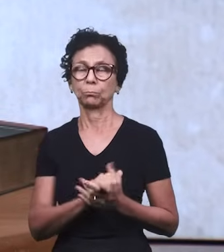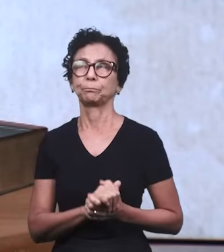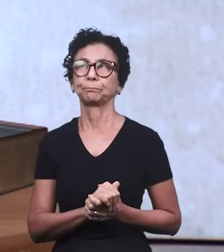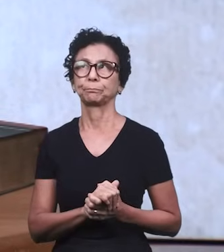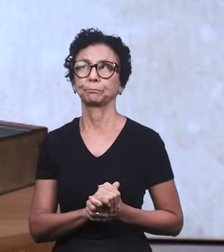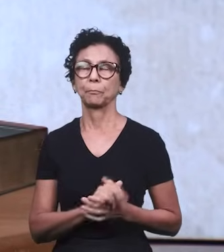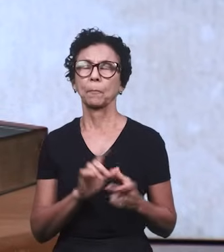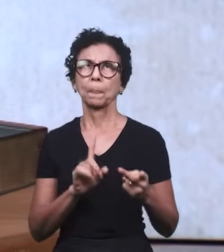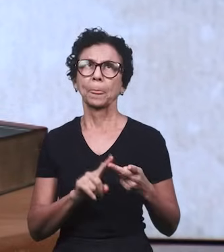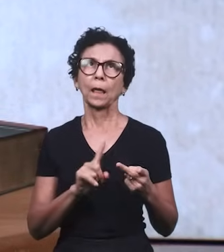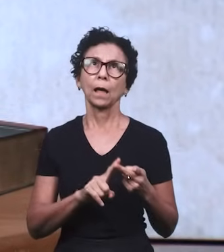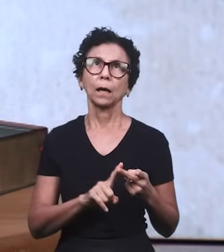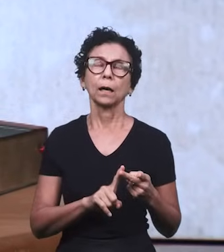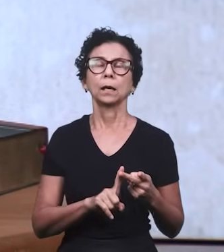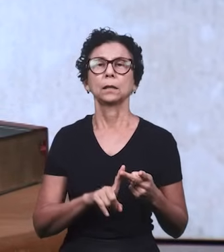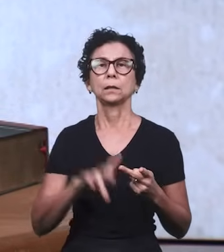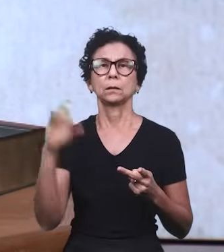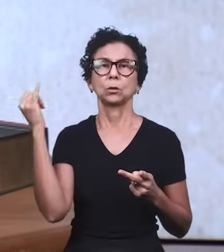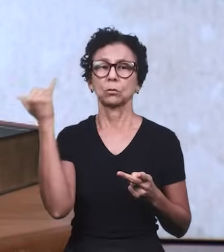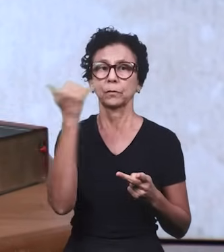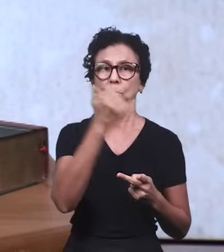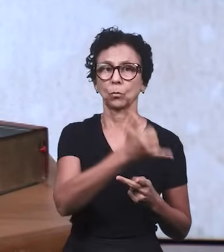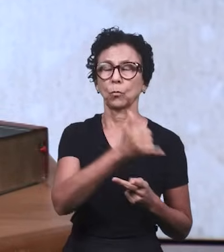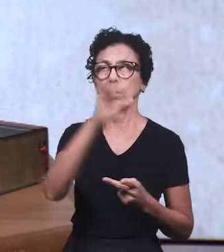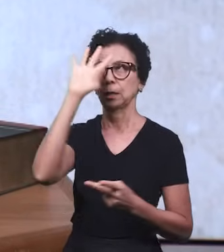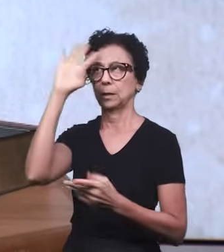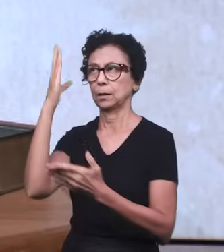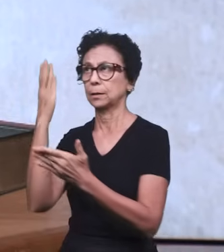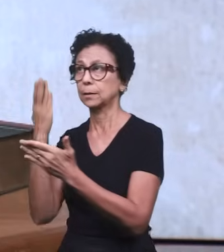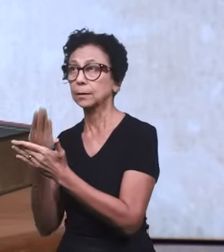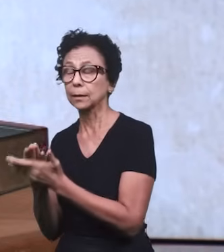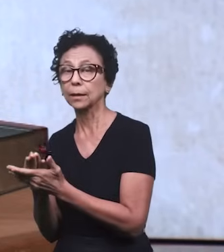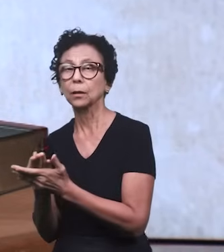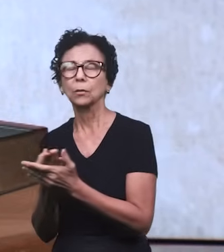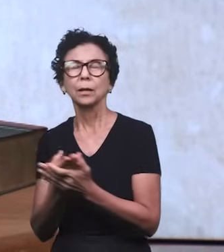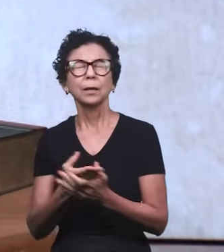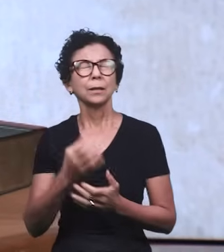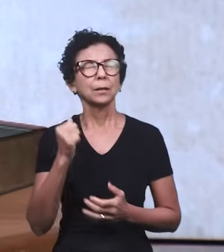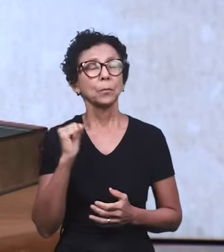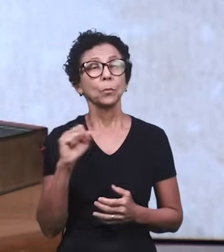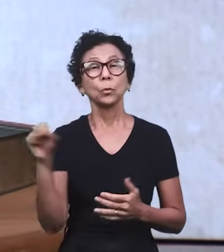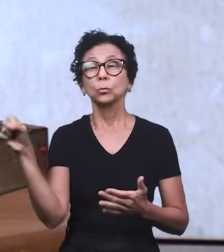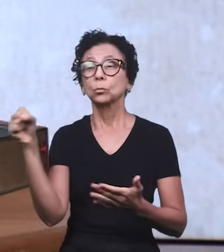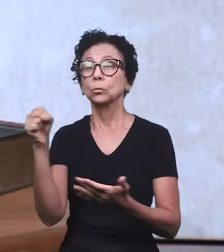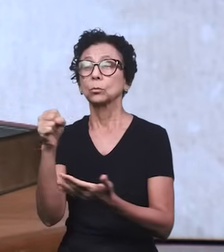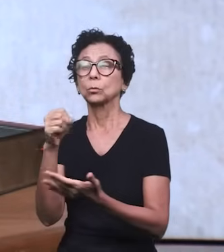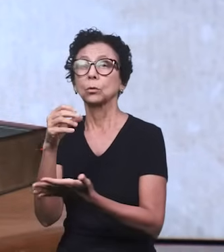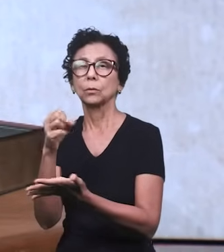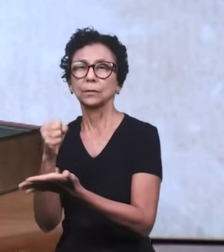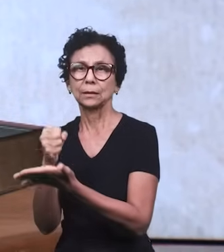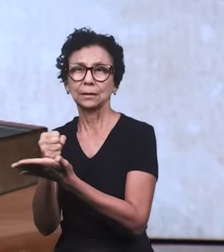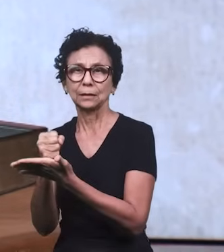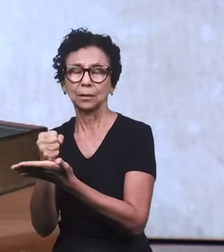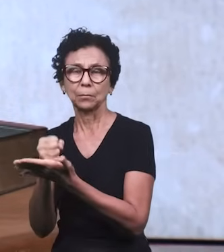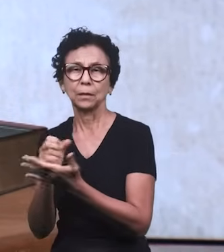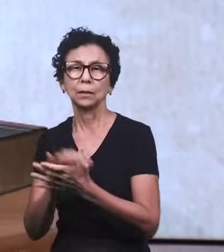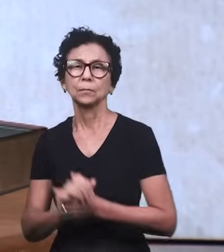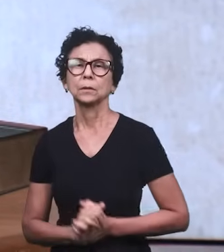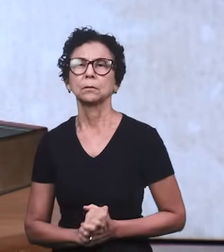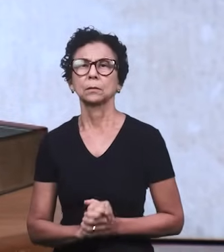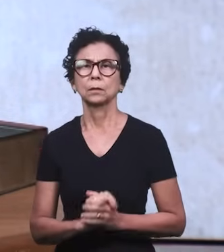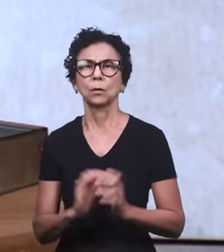depois lá no na carta né aos hebreus lá no Novo Testamento nós temos uma iia dos Heróis da